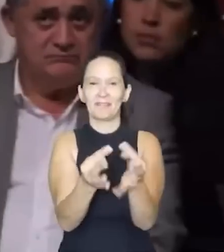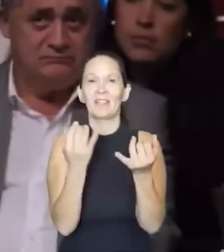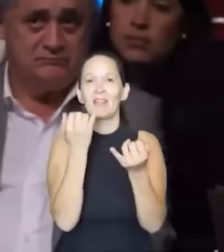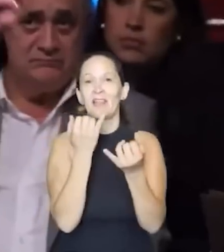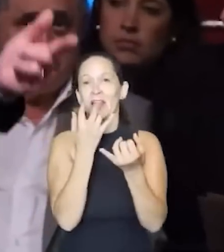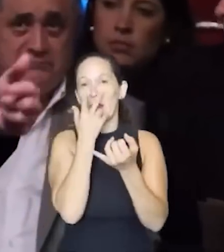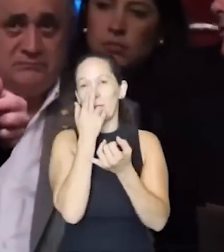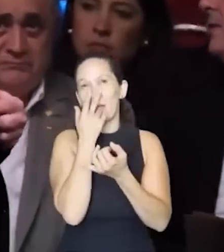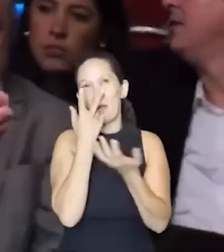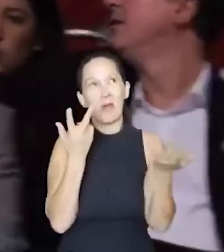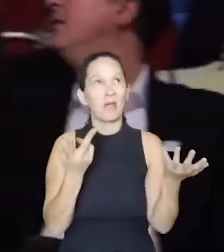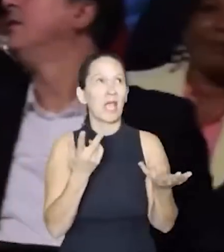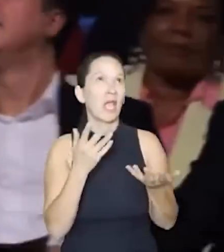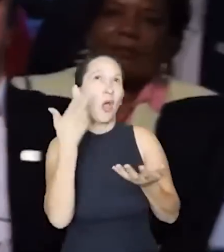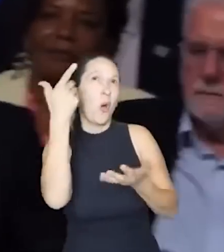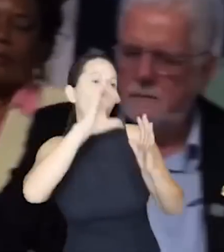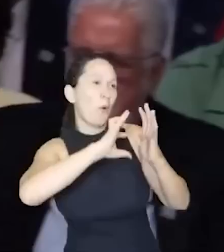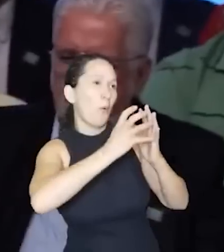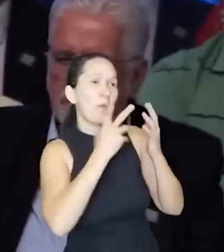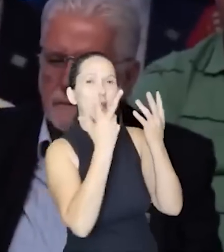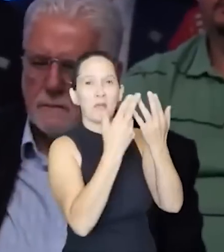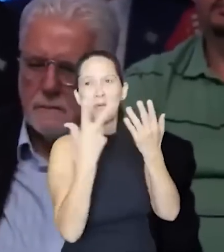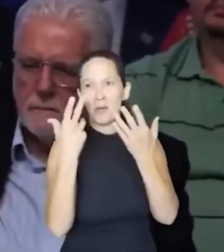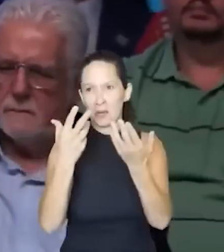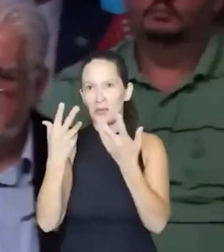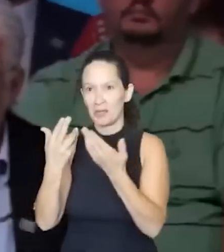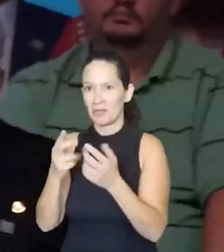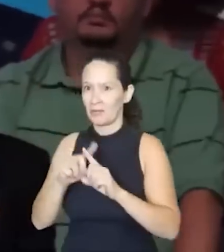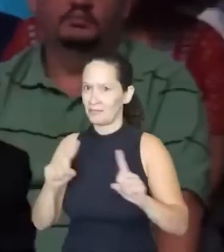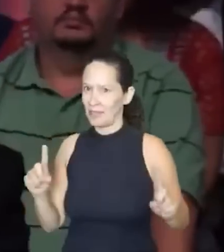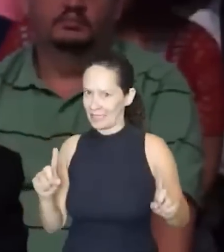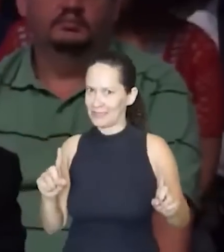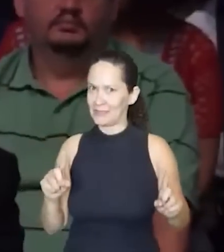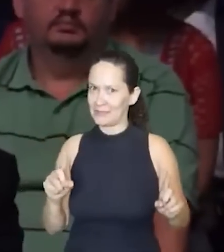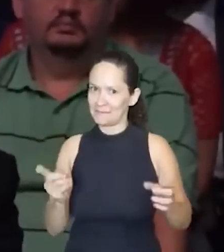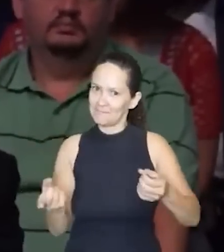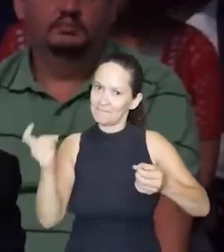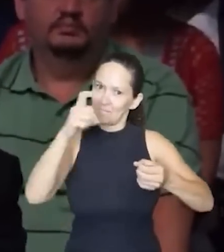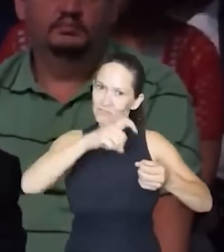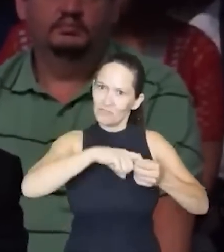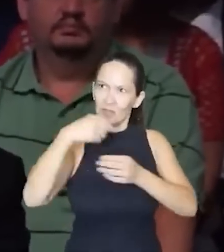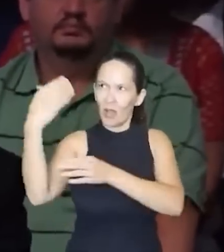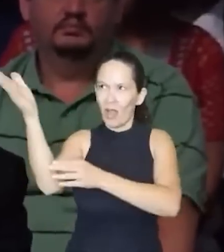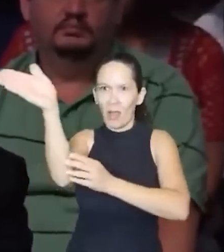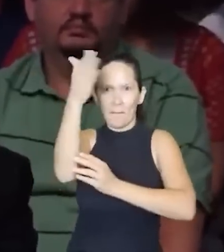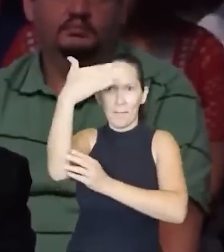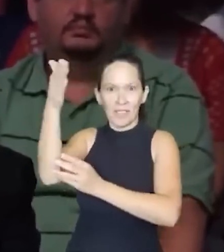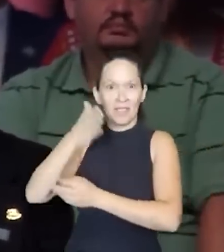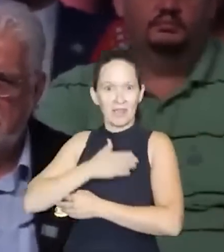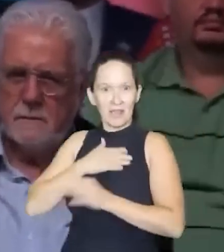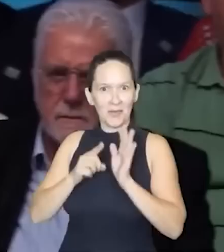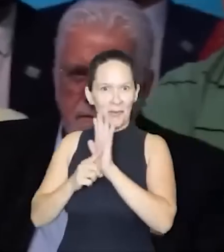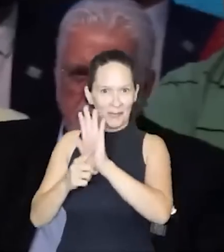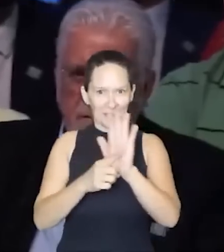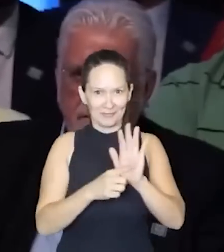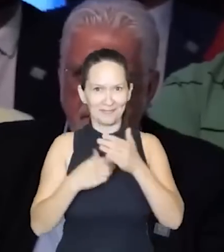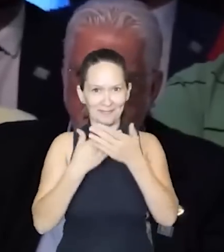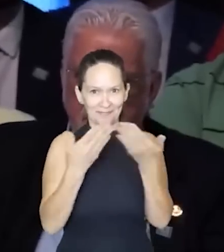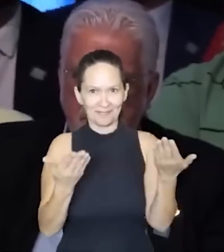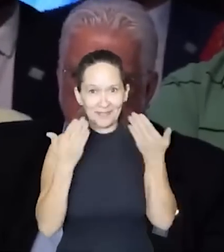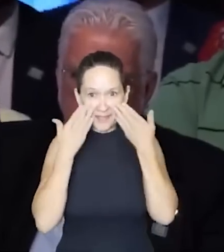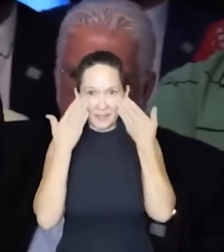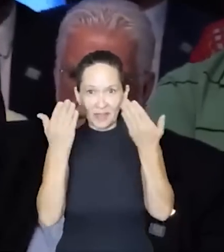de qualquer outro partido. Mas aquele gesto da bandeira que eu fiz é para mostrar que o